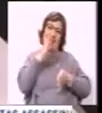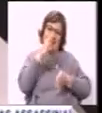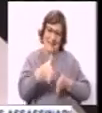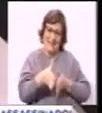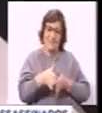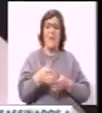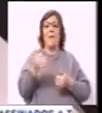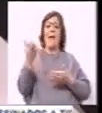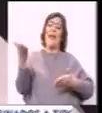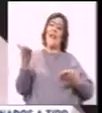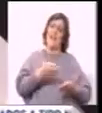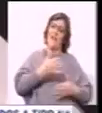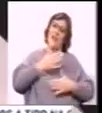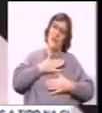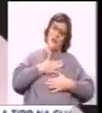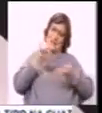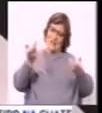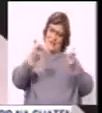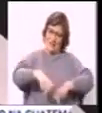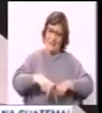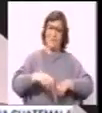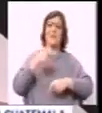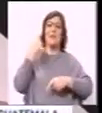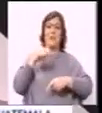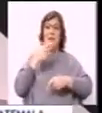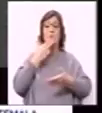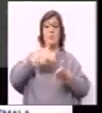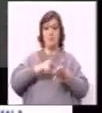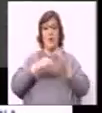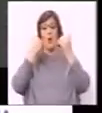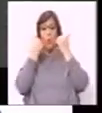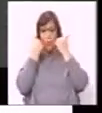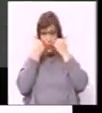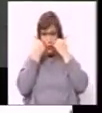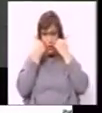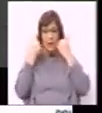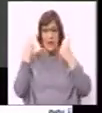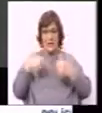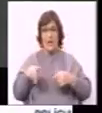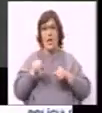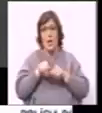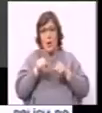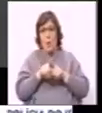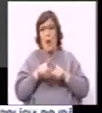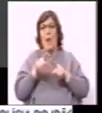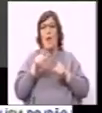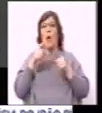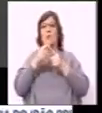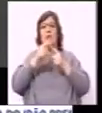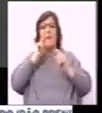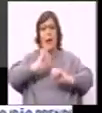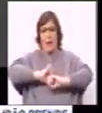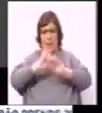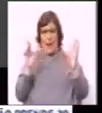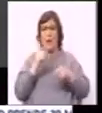extenso seja bem vindo eu gosto muito da história que canse de facto este museu tem uma missão bem definida também a costa de